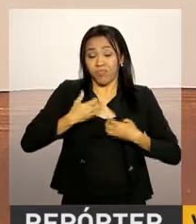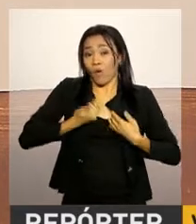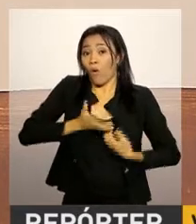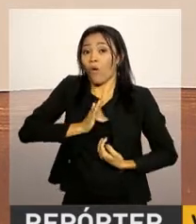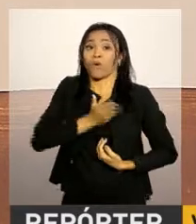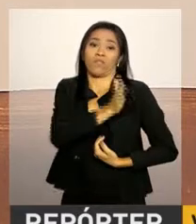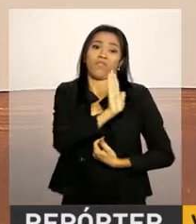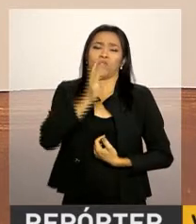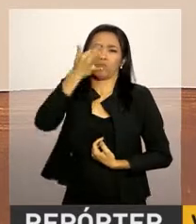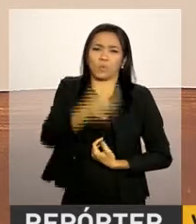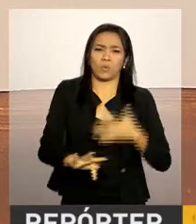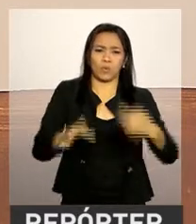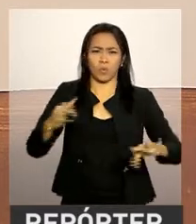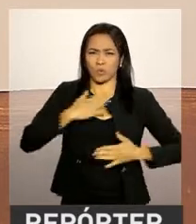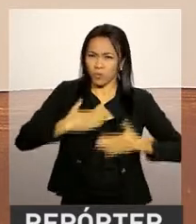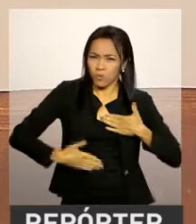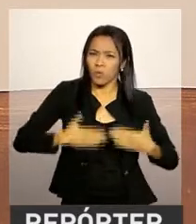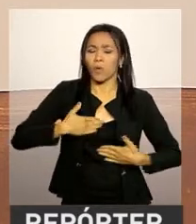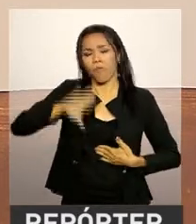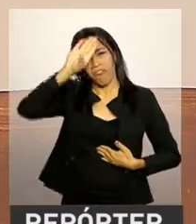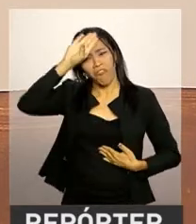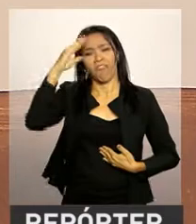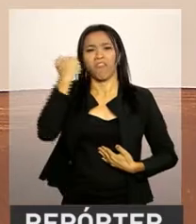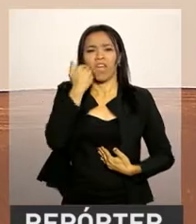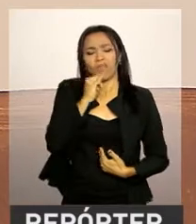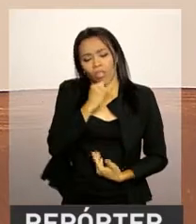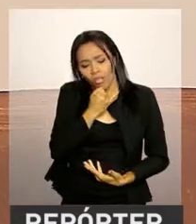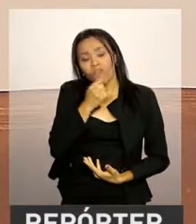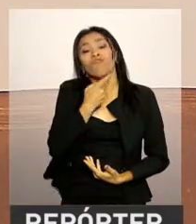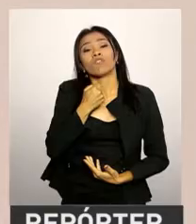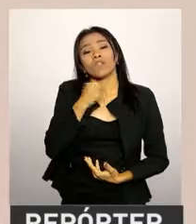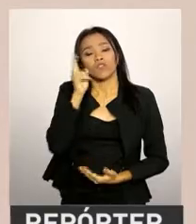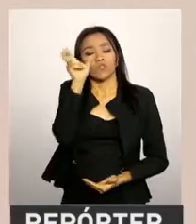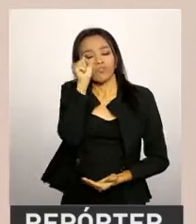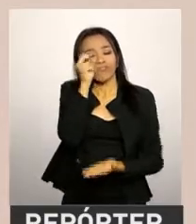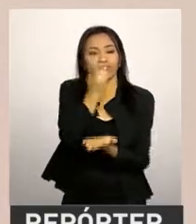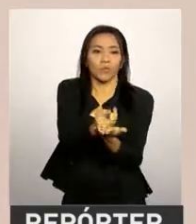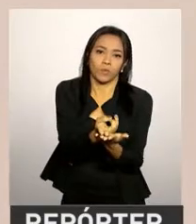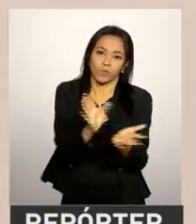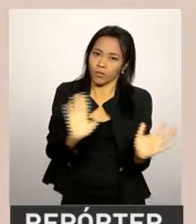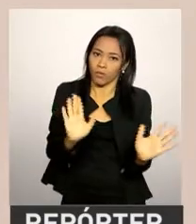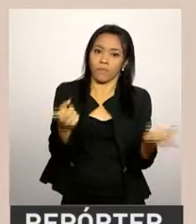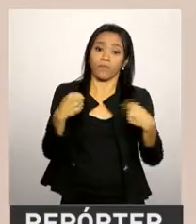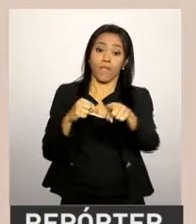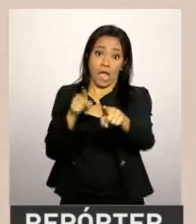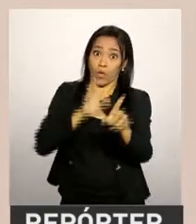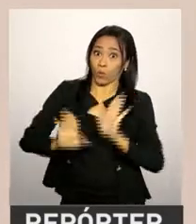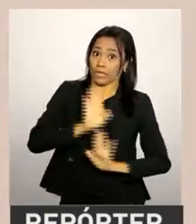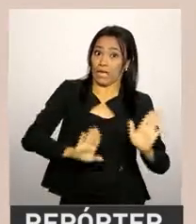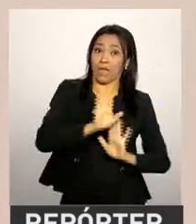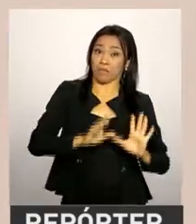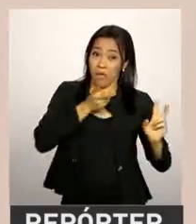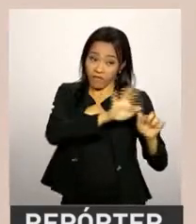sente muito pouco ceb desânimo da todo ficar deitado a dona de casa tomar muitos cuidados para que a família não